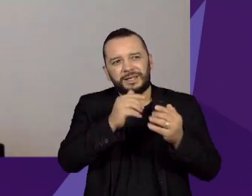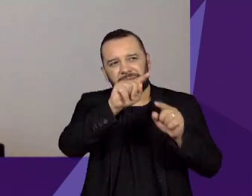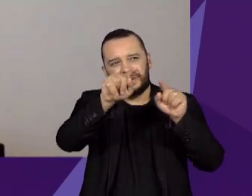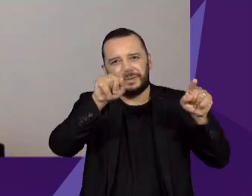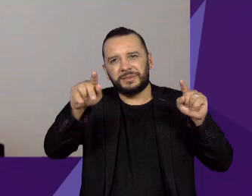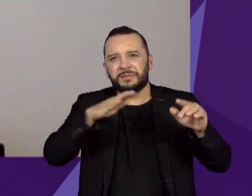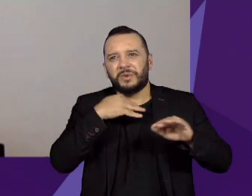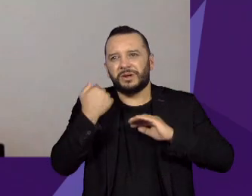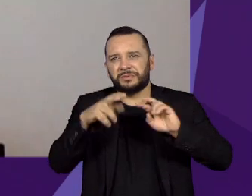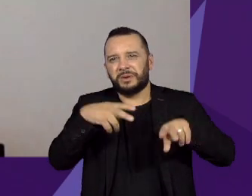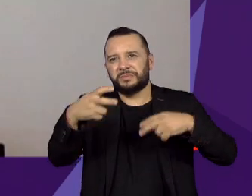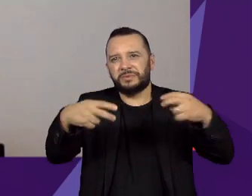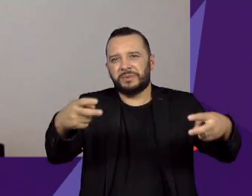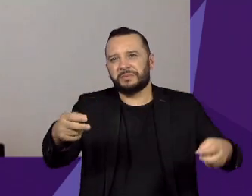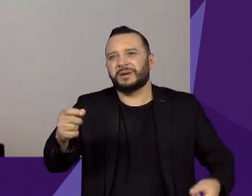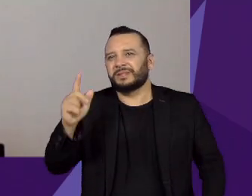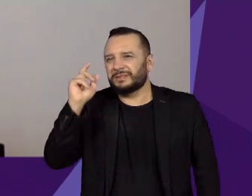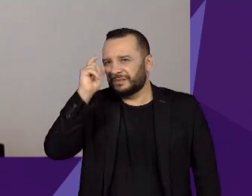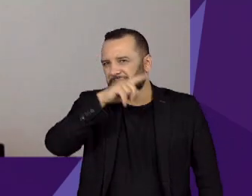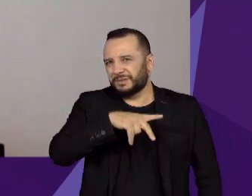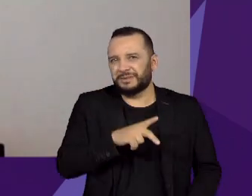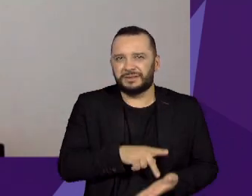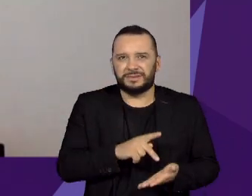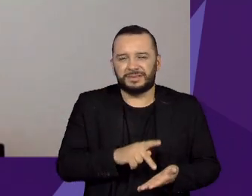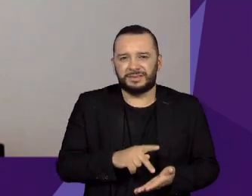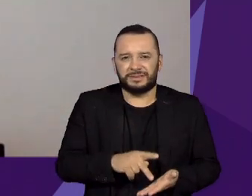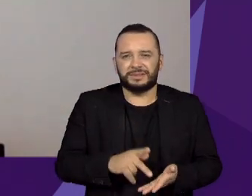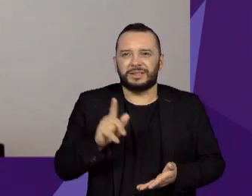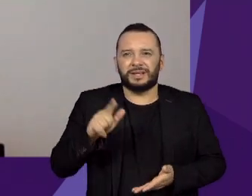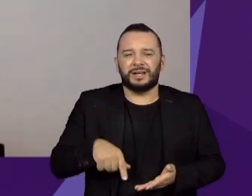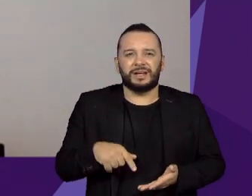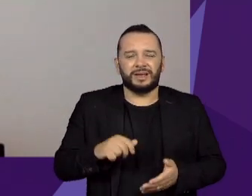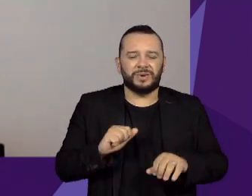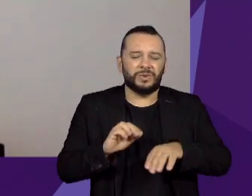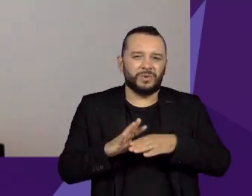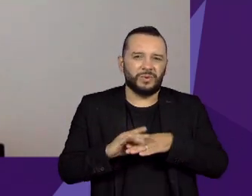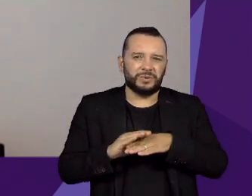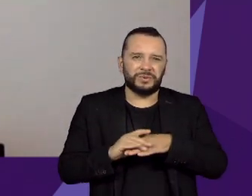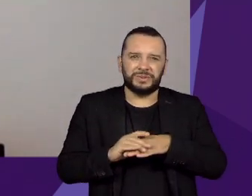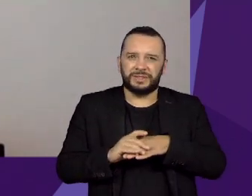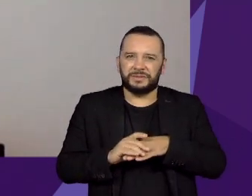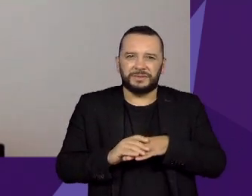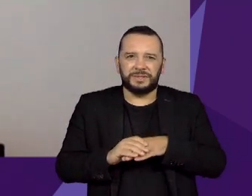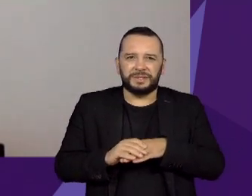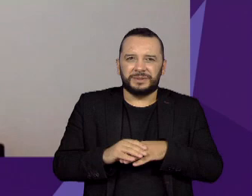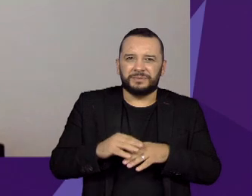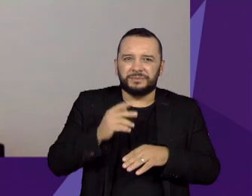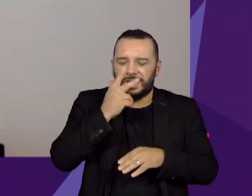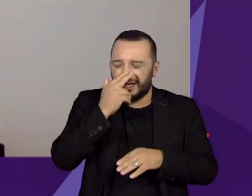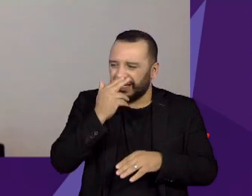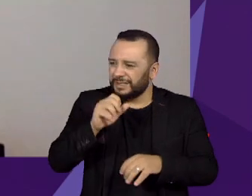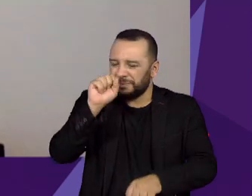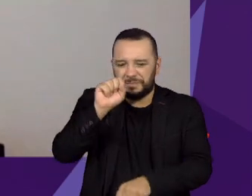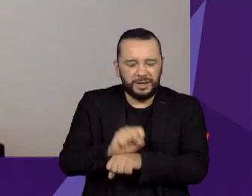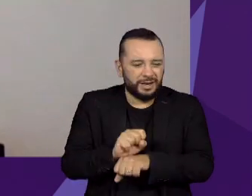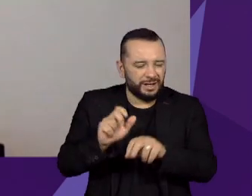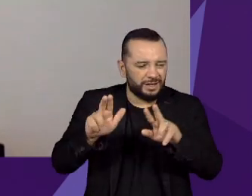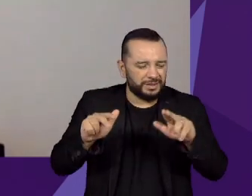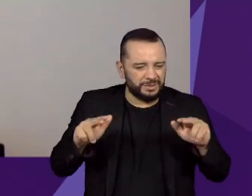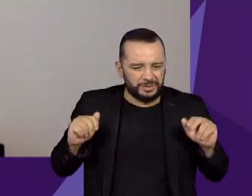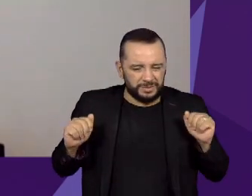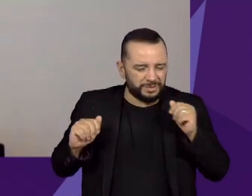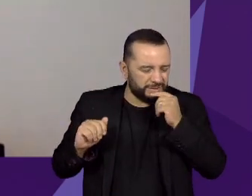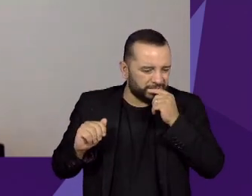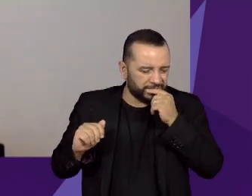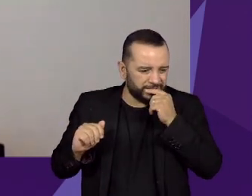perdas. É muito duro. E ela é uma doença que ela não dá trégua, né? Nós perdemos essa